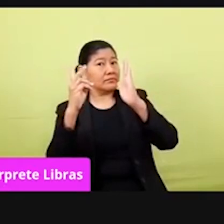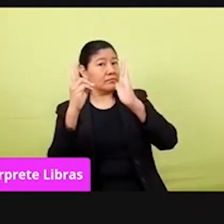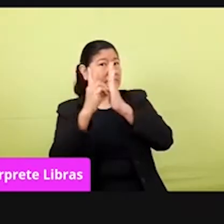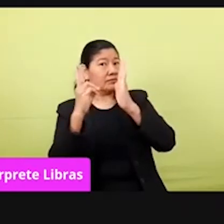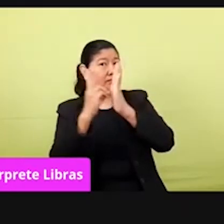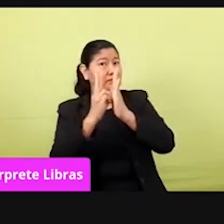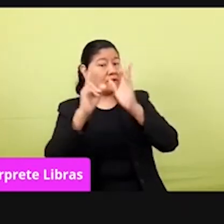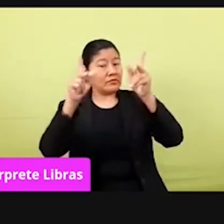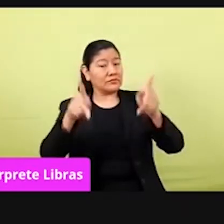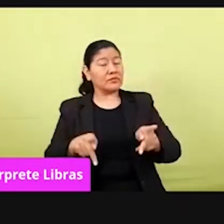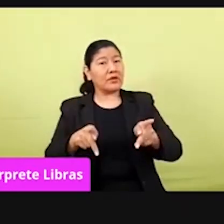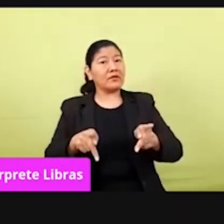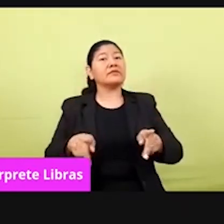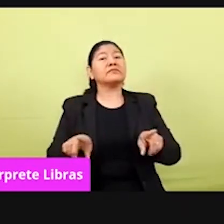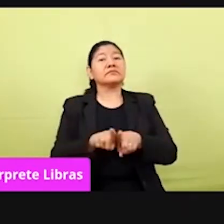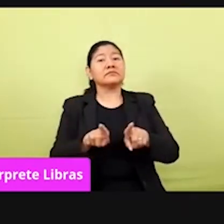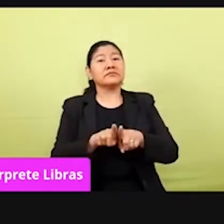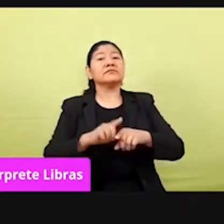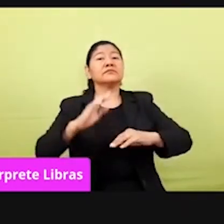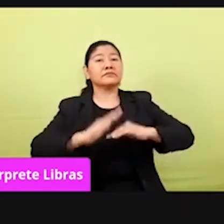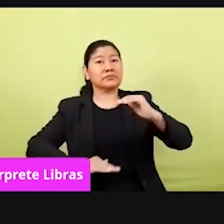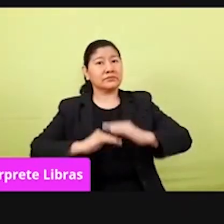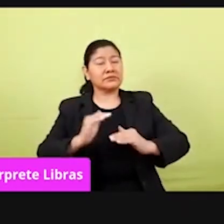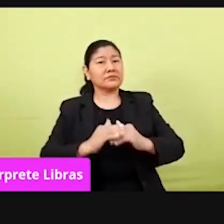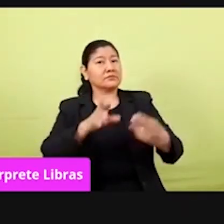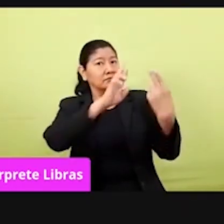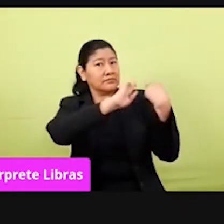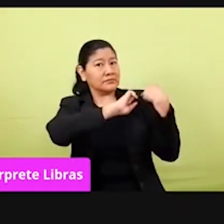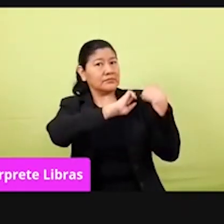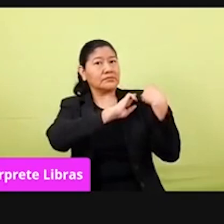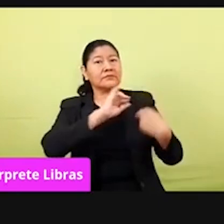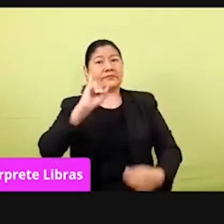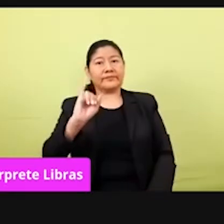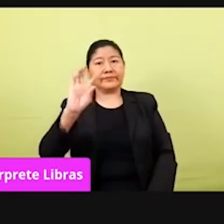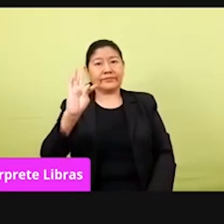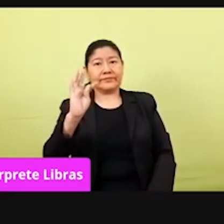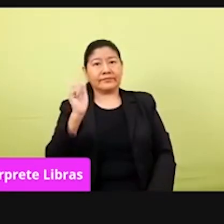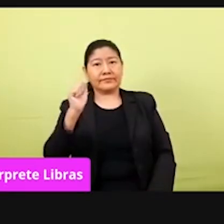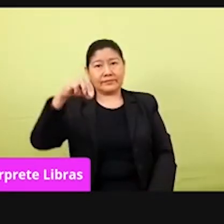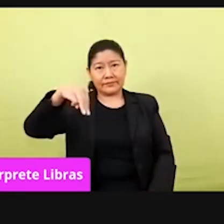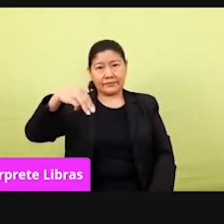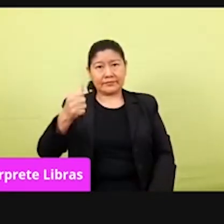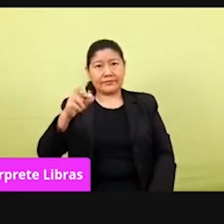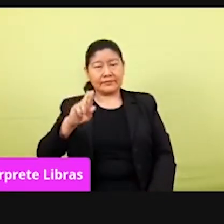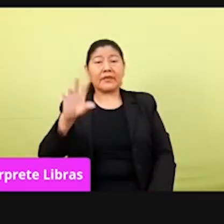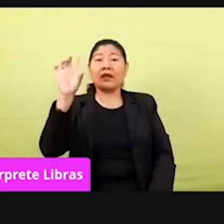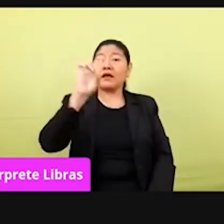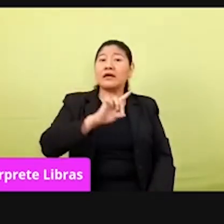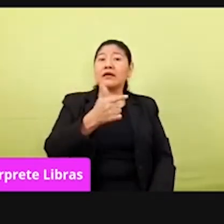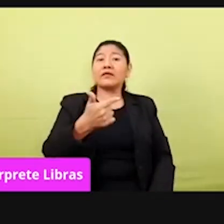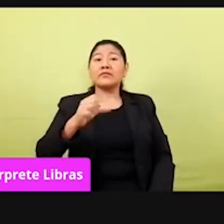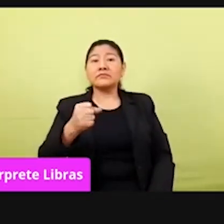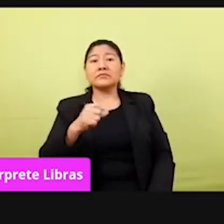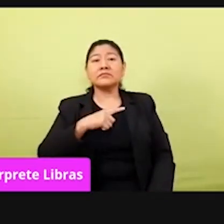professor especialista Itamar Jorge Pereira. No dia 21/8, nós temos os princípios pedagógicos